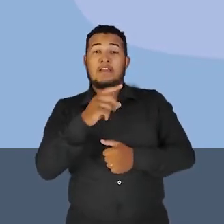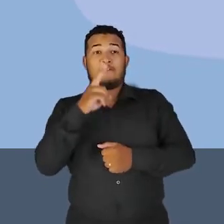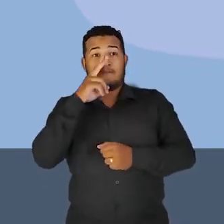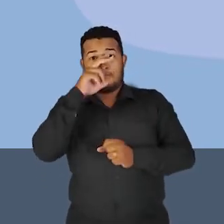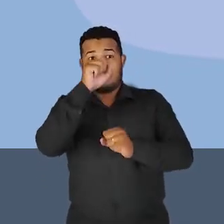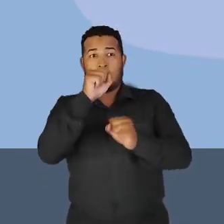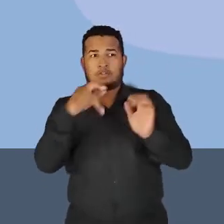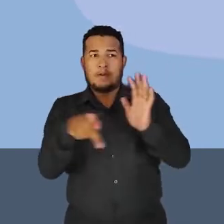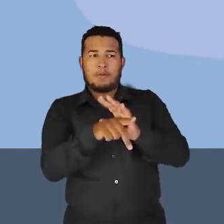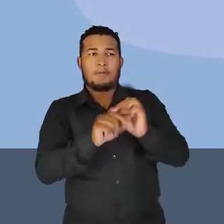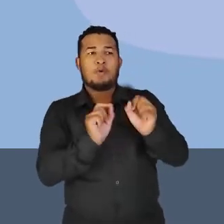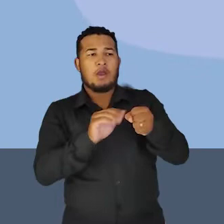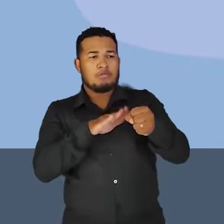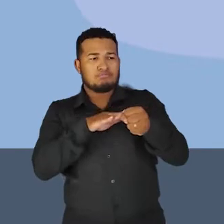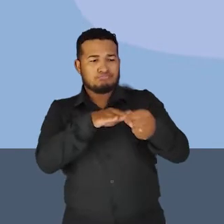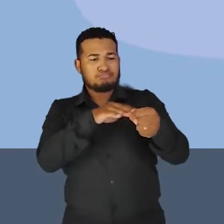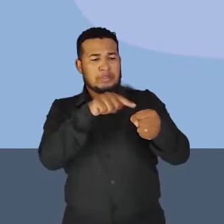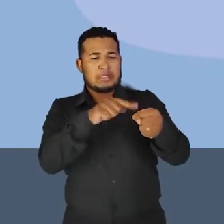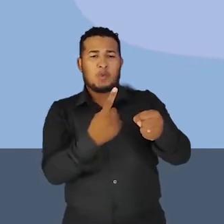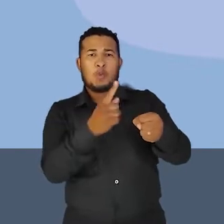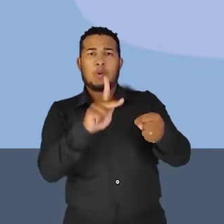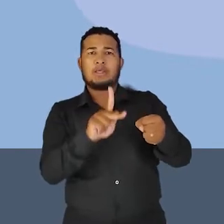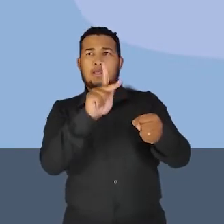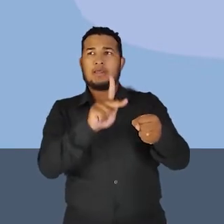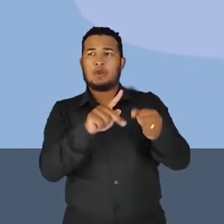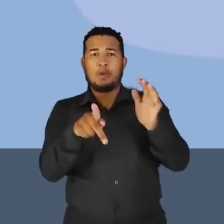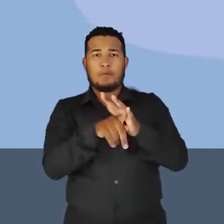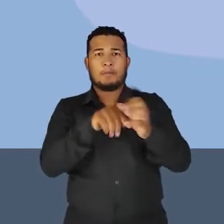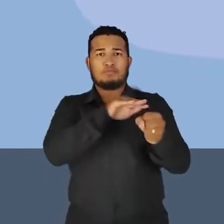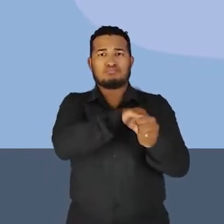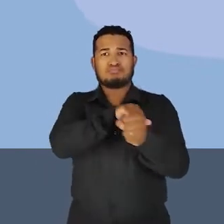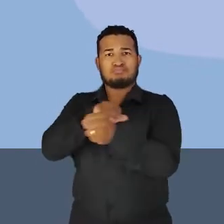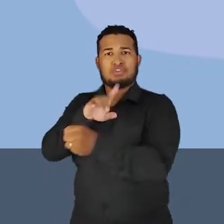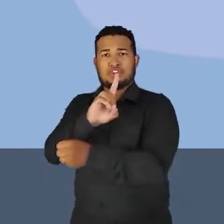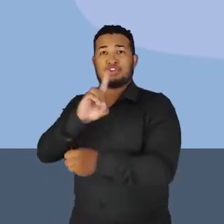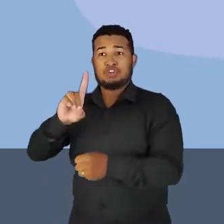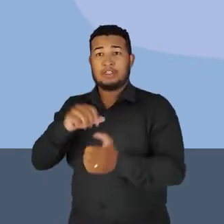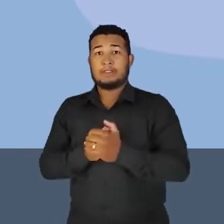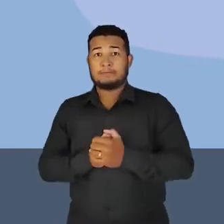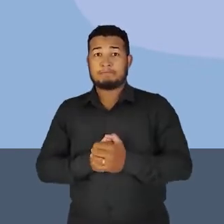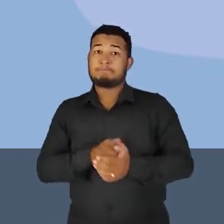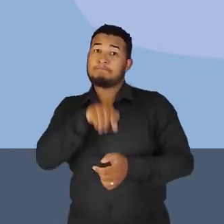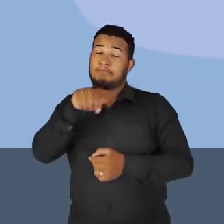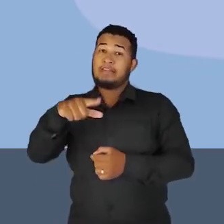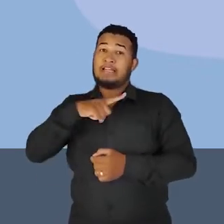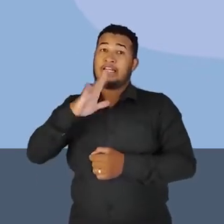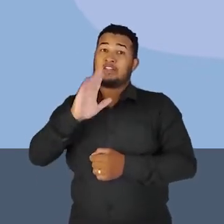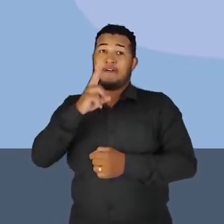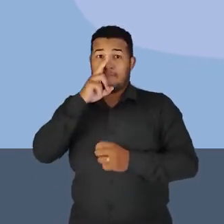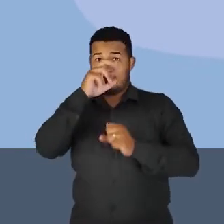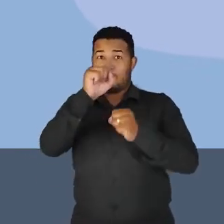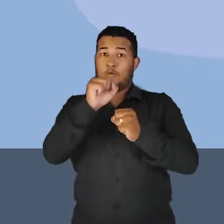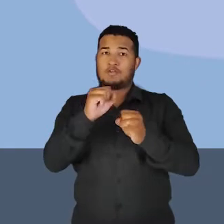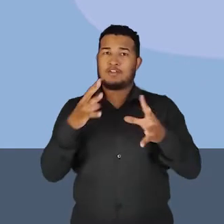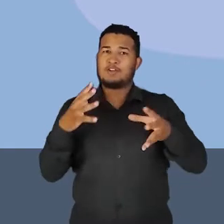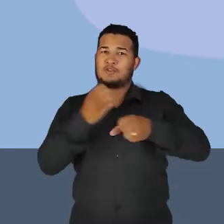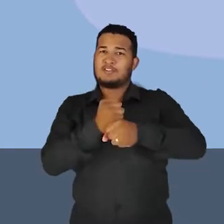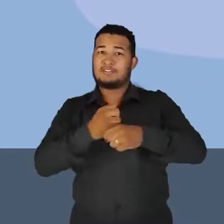no corpo de 1 kg, empurrando ele para a sua direita. Neste caso, já que tem uma força resultante, tem uma